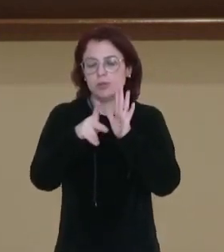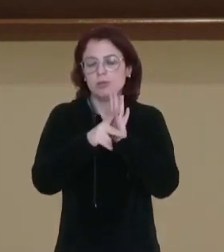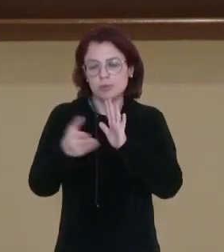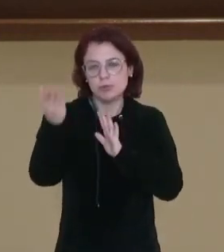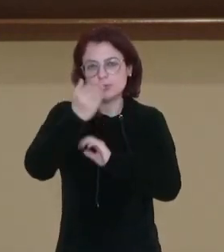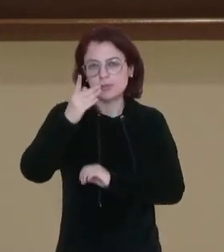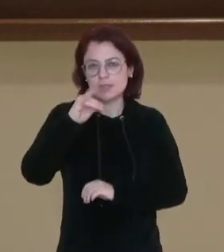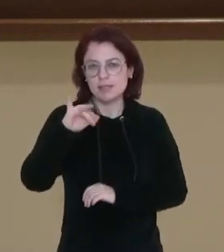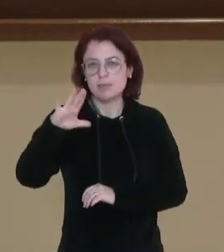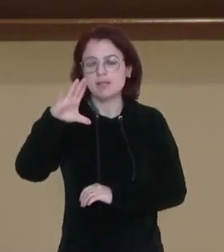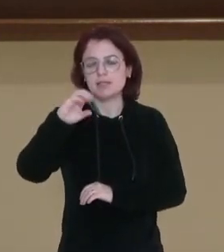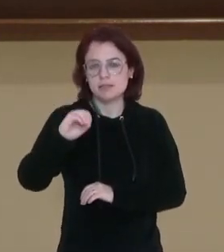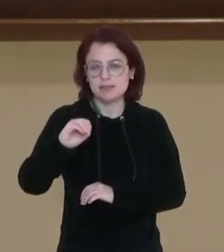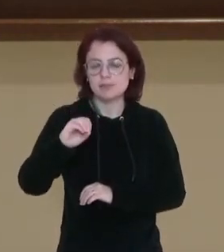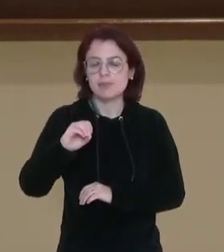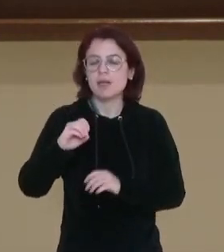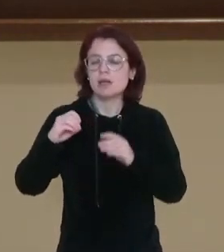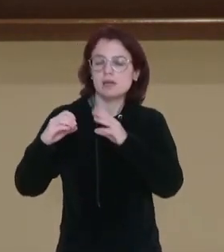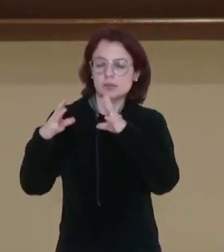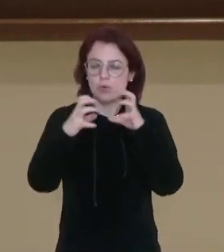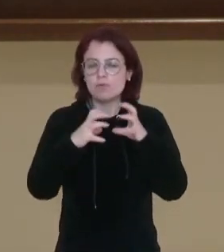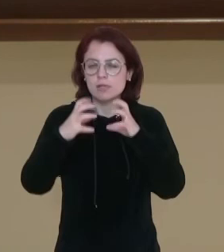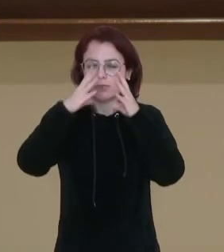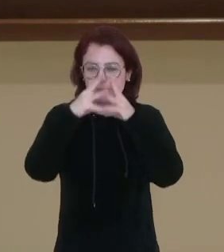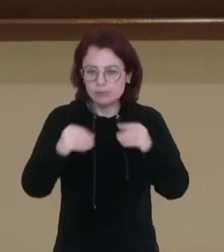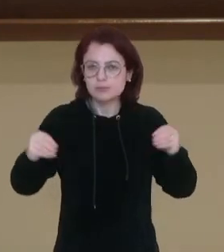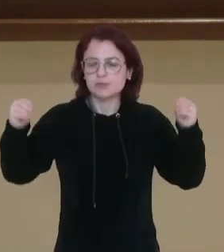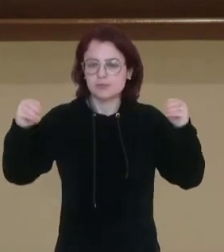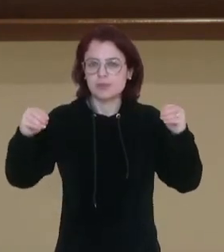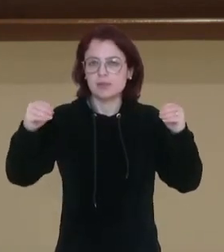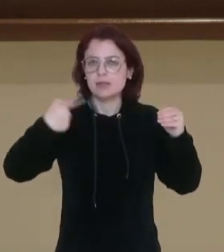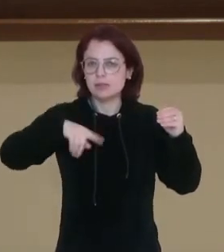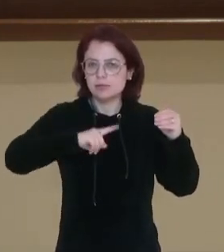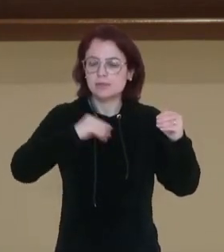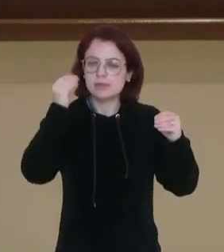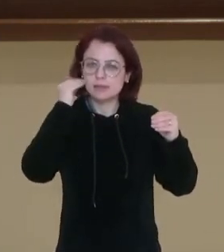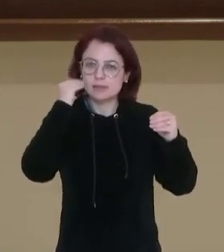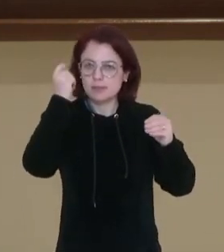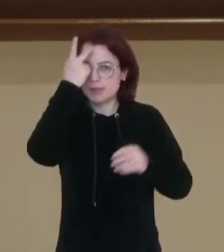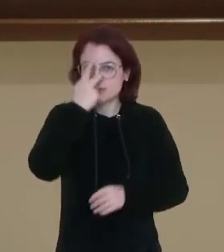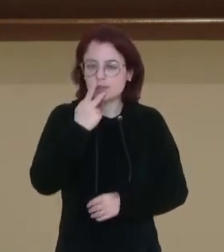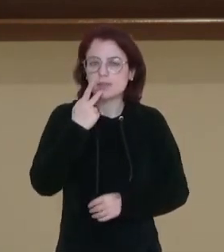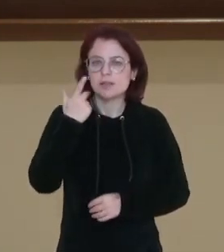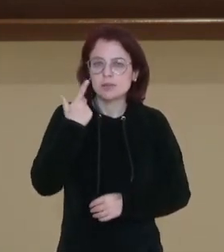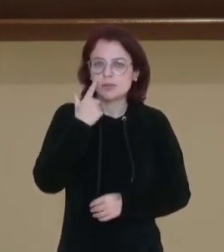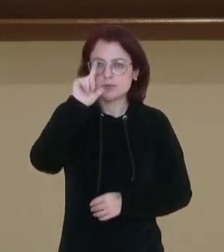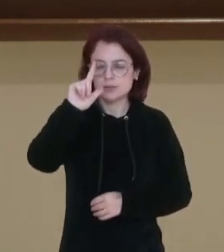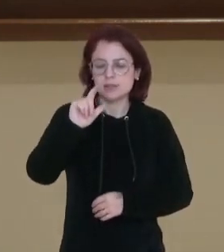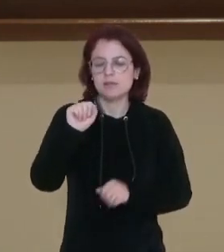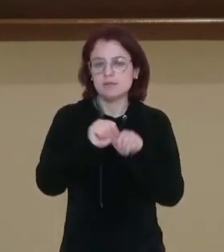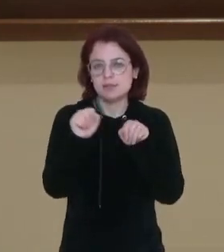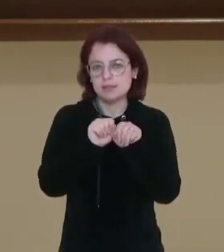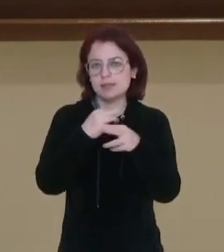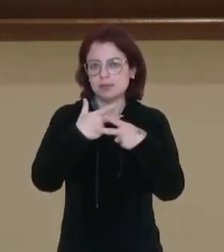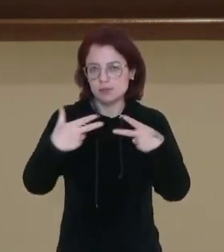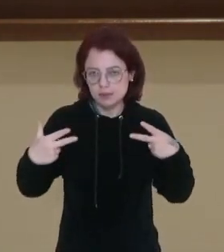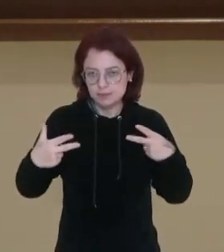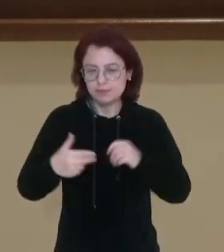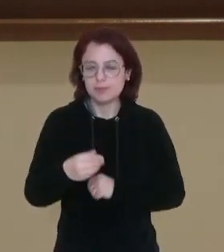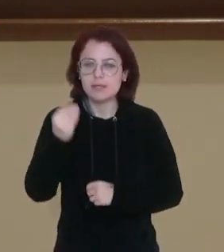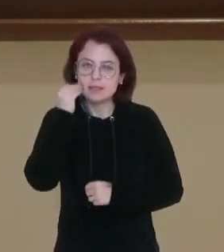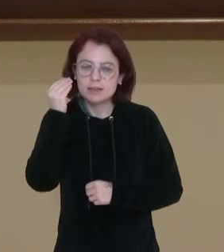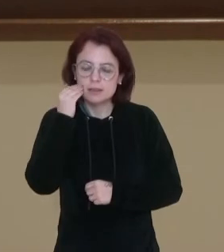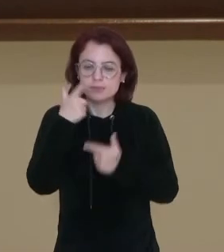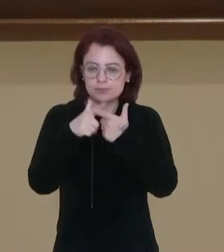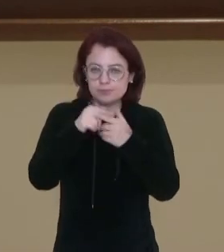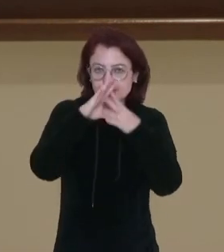pelo conflito que vão contribuir para que os personagens tenham determinadas atitudes para